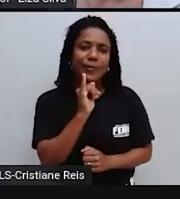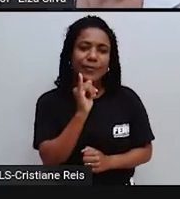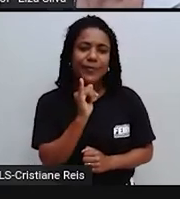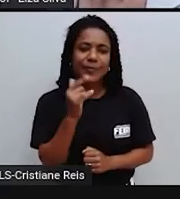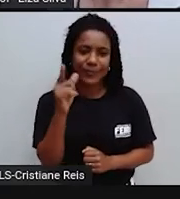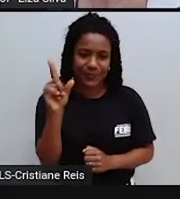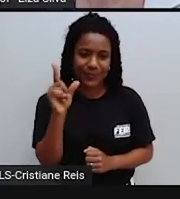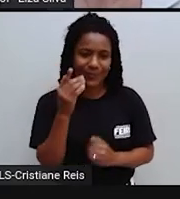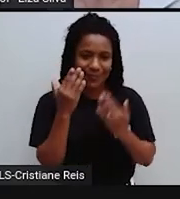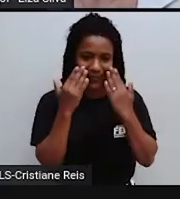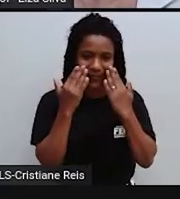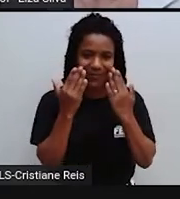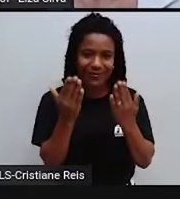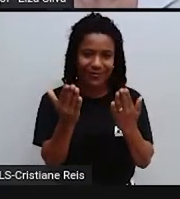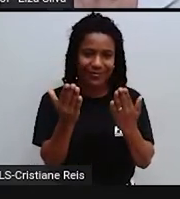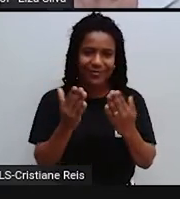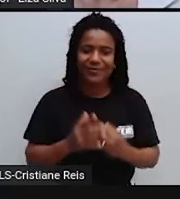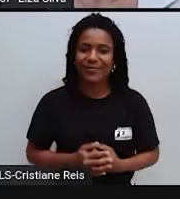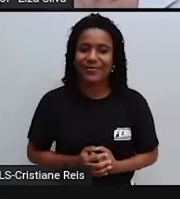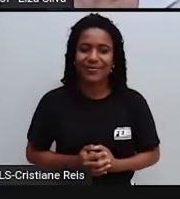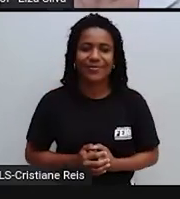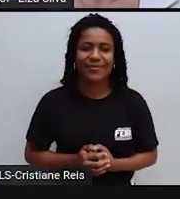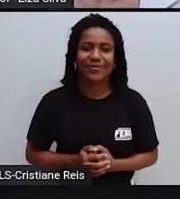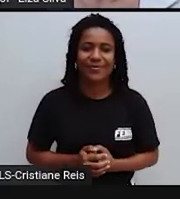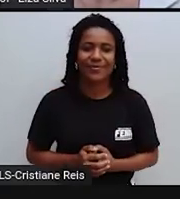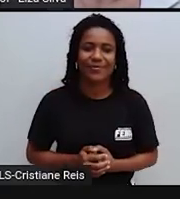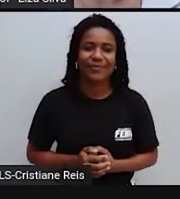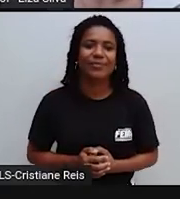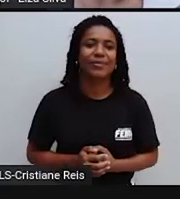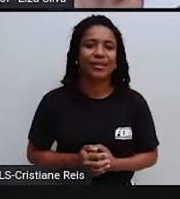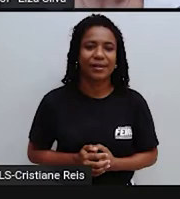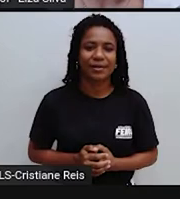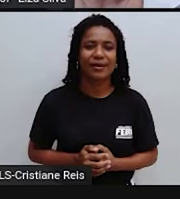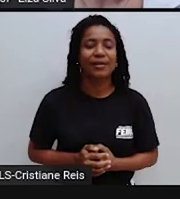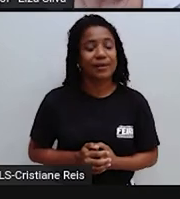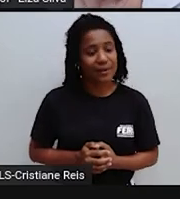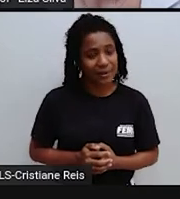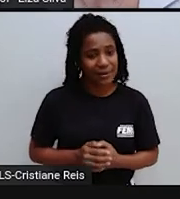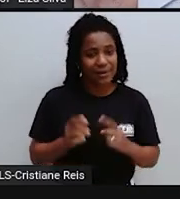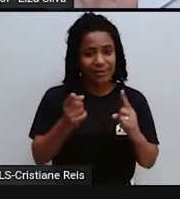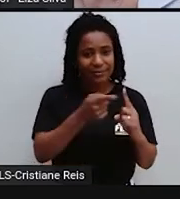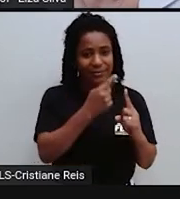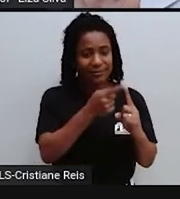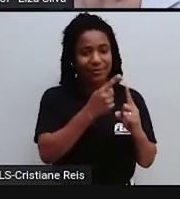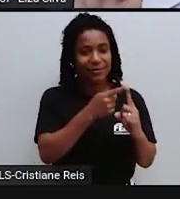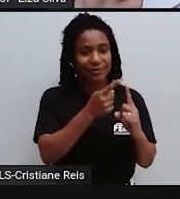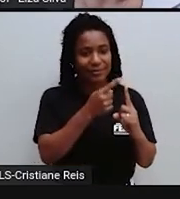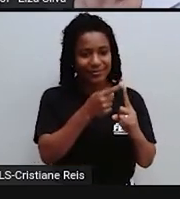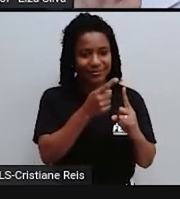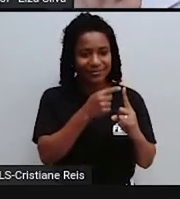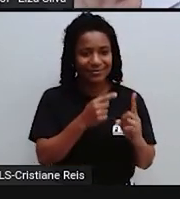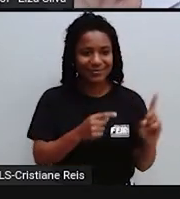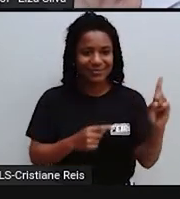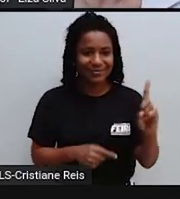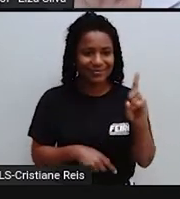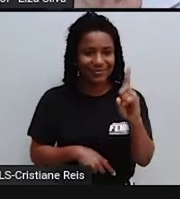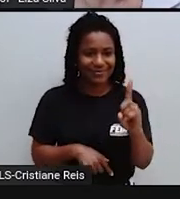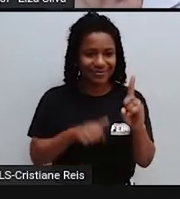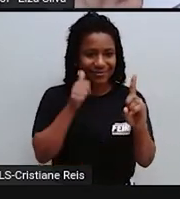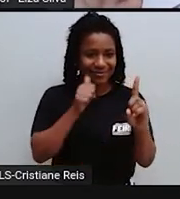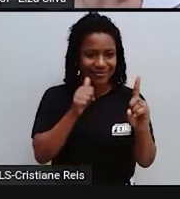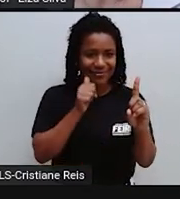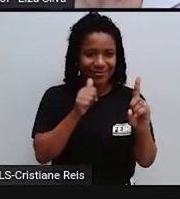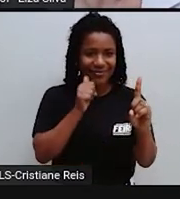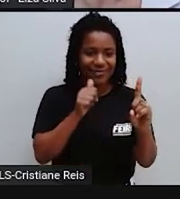vocês. A primeira personagem, ela faz uma pergunta, que foi a pergunta que intitulou o vídeo